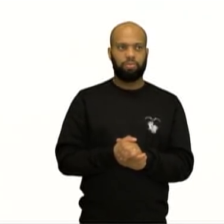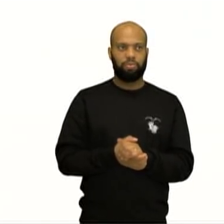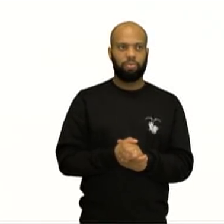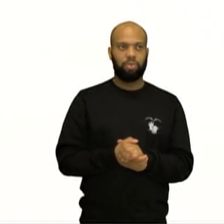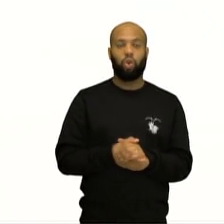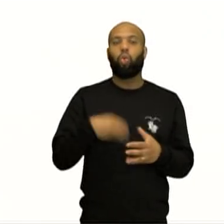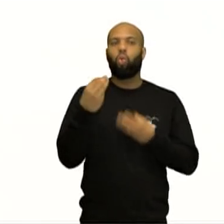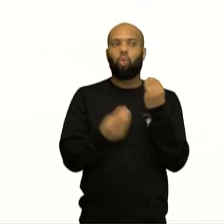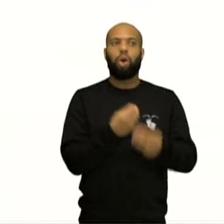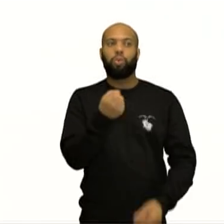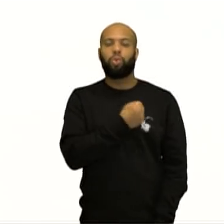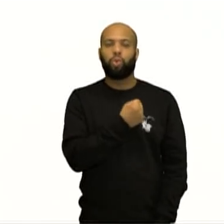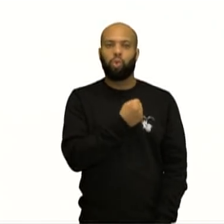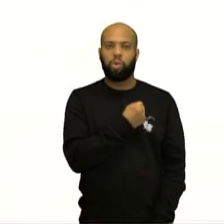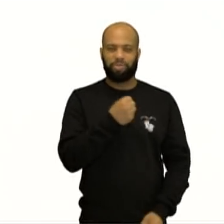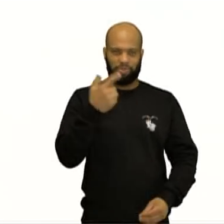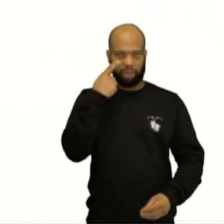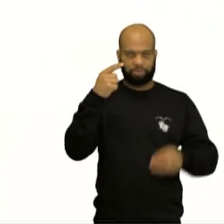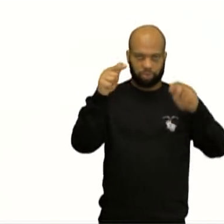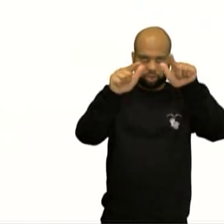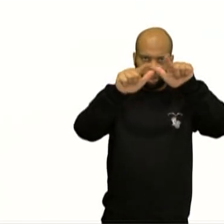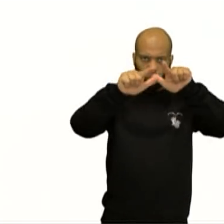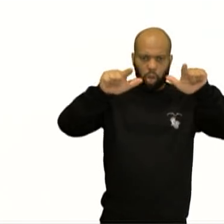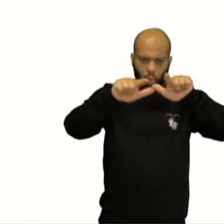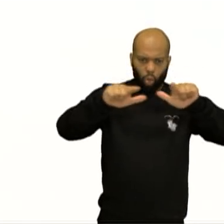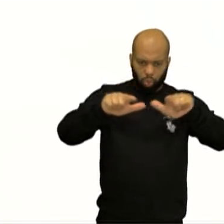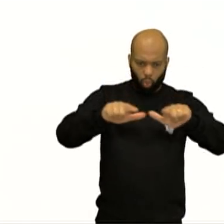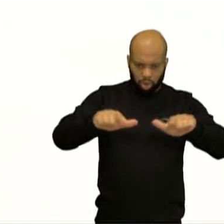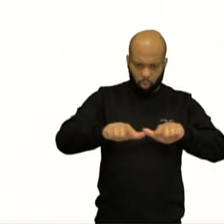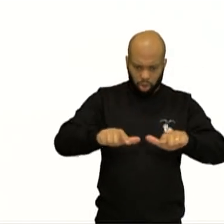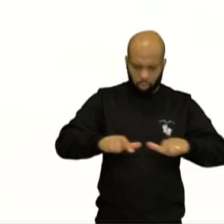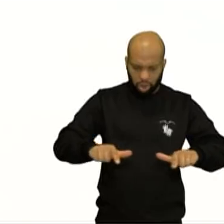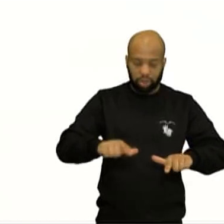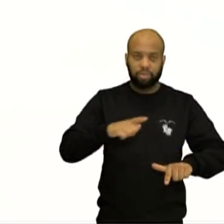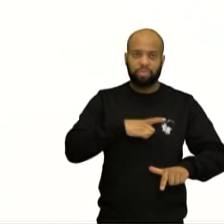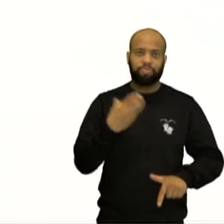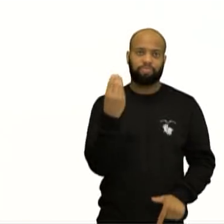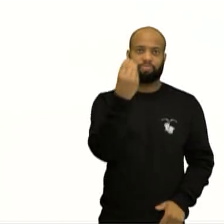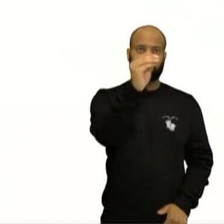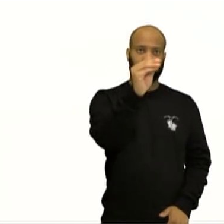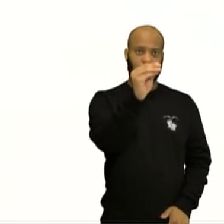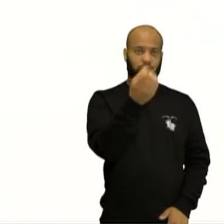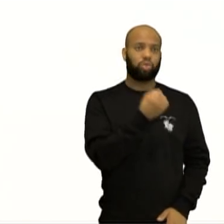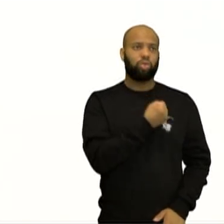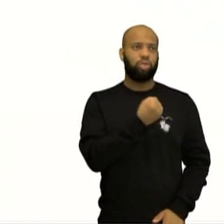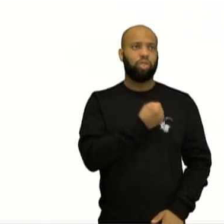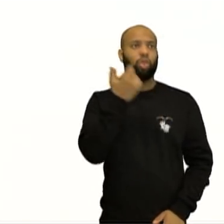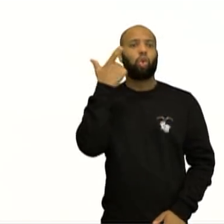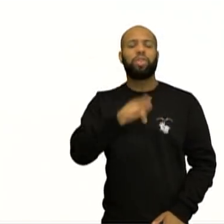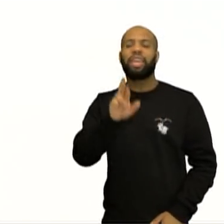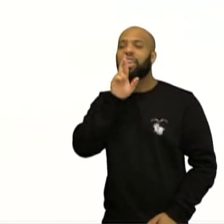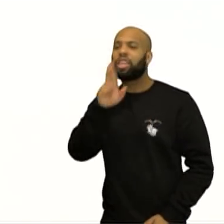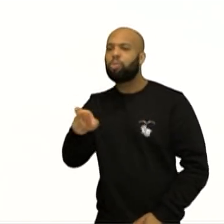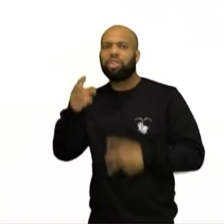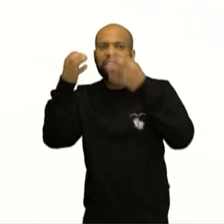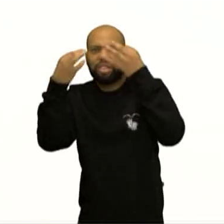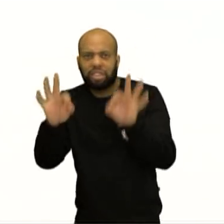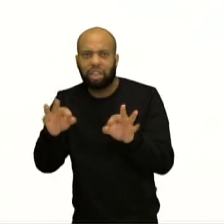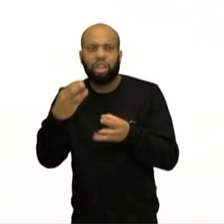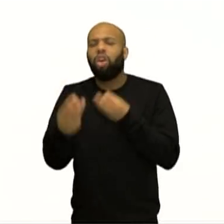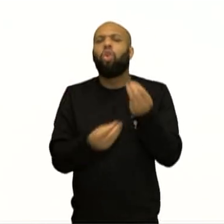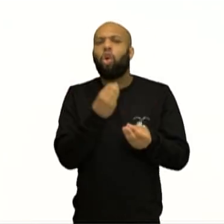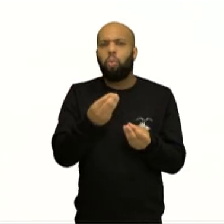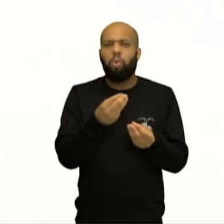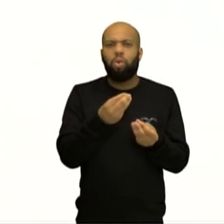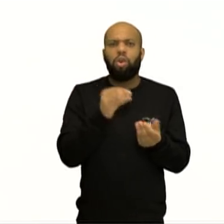devo colocar, que número eu devo colocar no lugar do espaço para que essa conta fique certa? Então, para que o resultado de